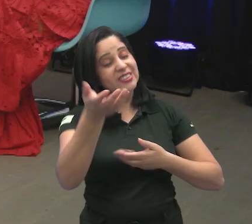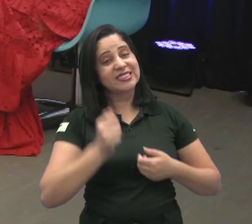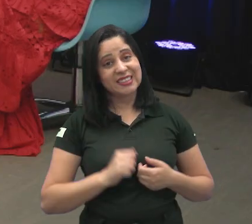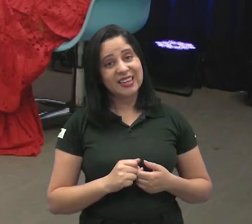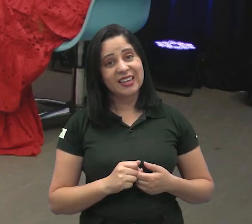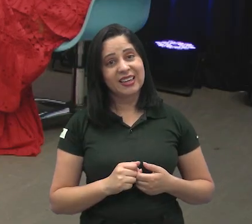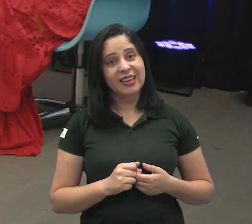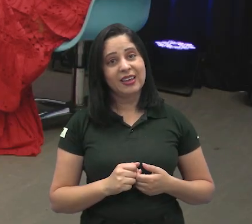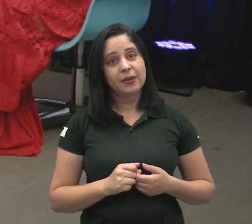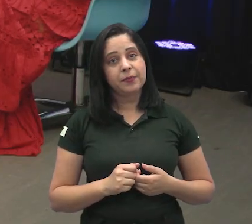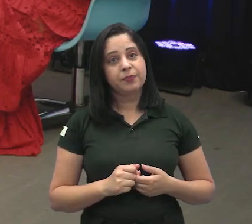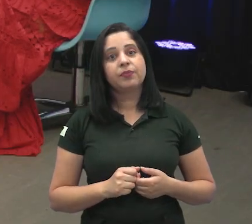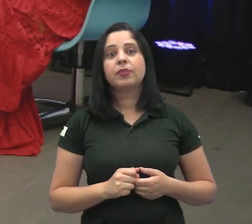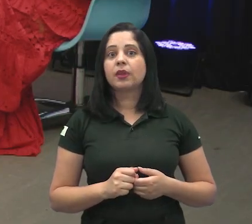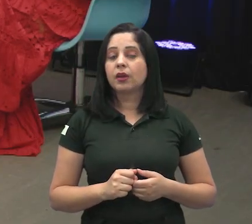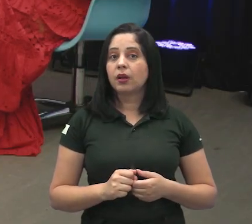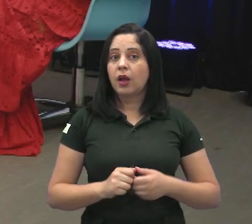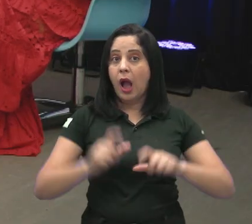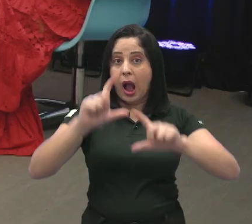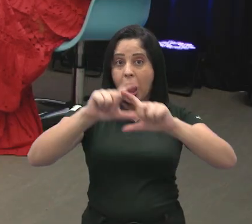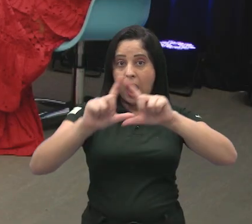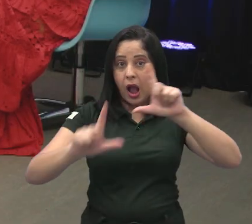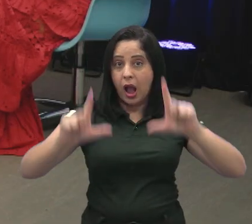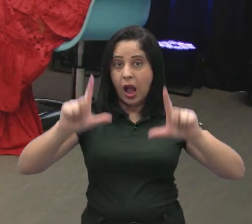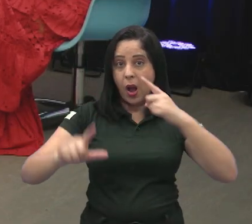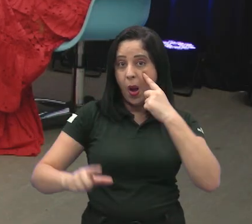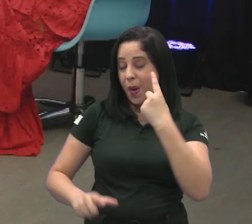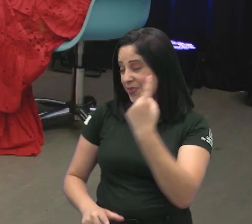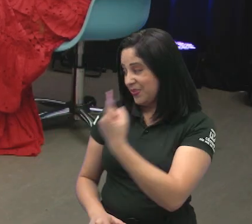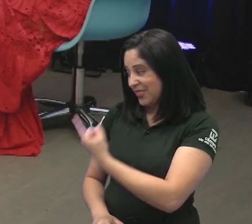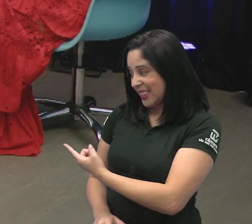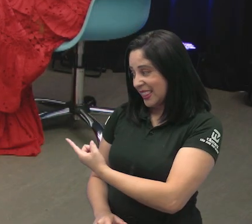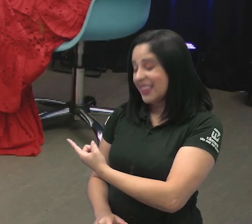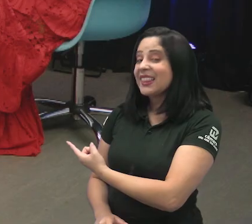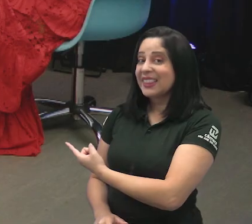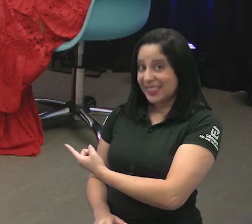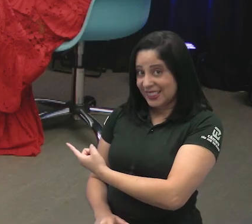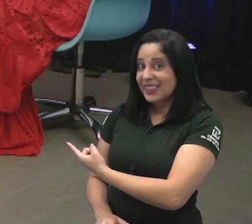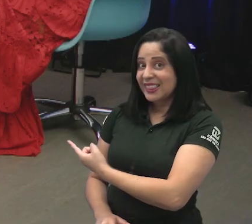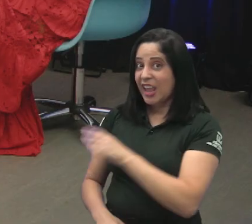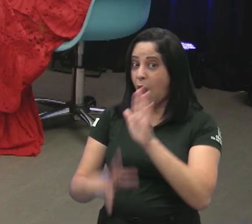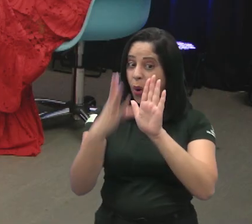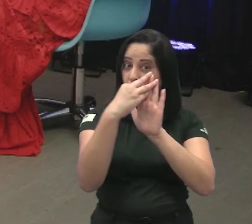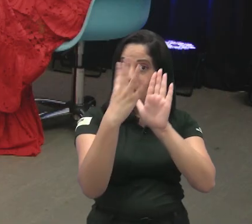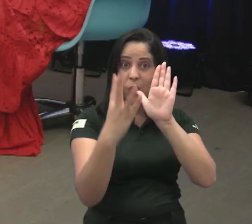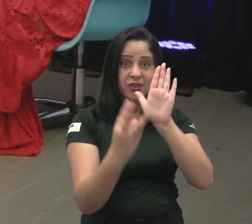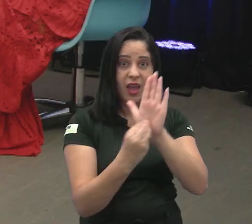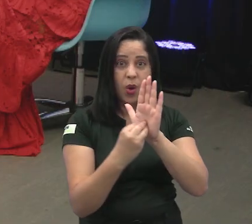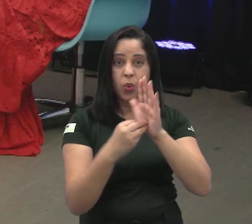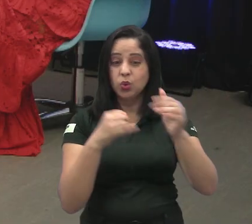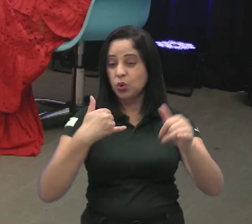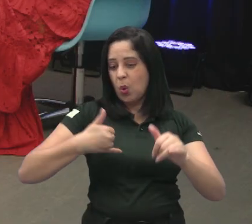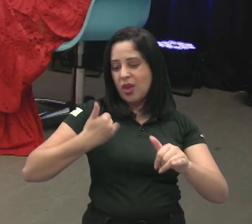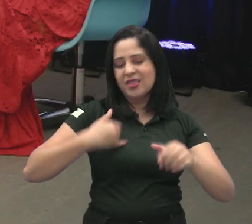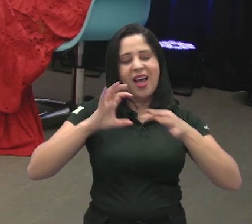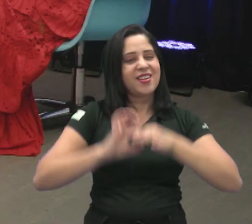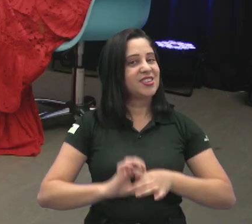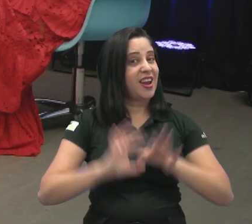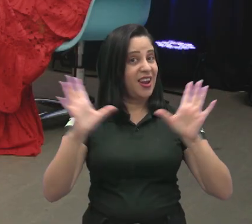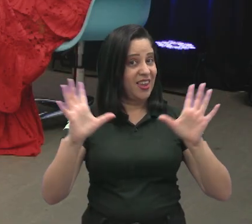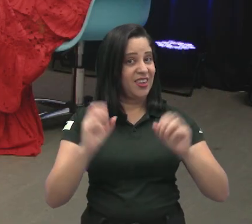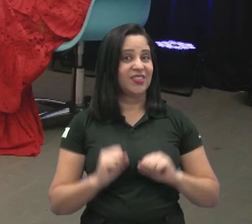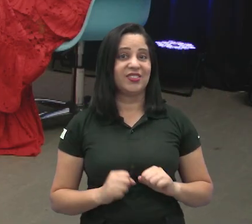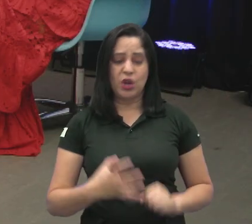nos assistindo. Fica ligado na programação da TV Câmara, como a gente disse, tem conteúdo para todas as idades, para todos os